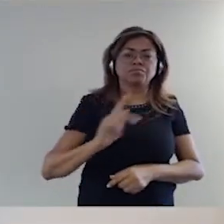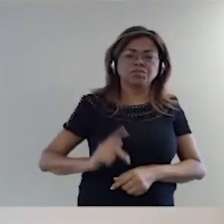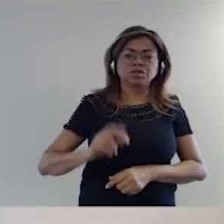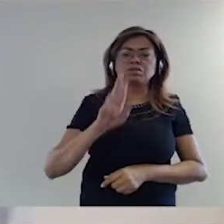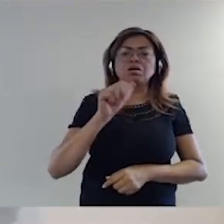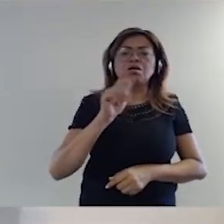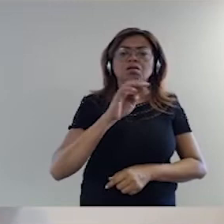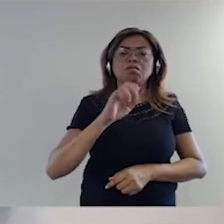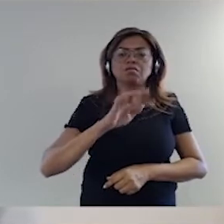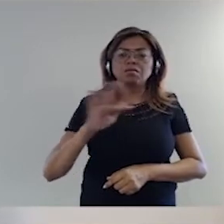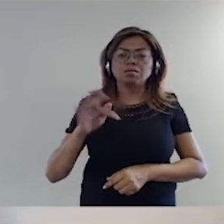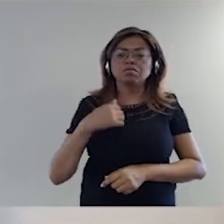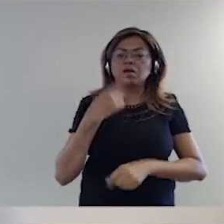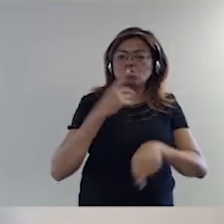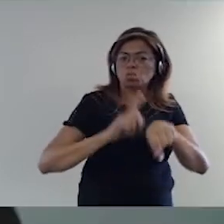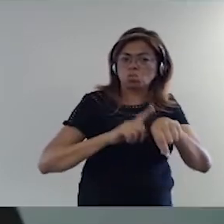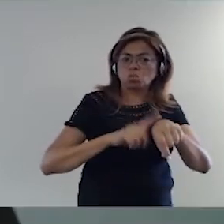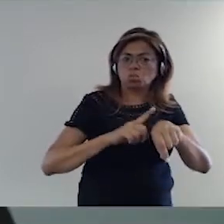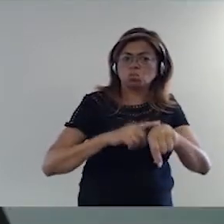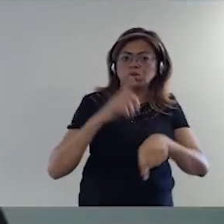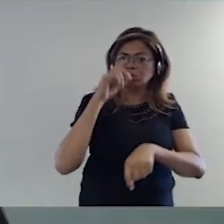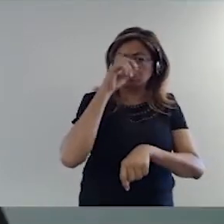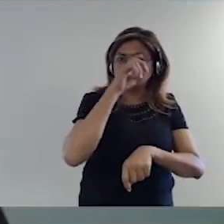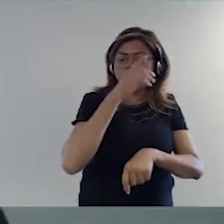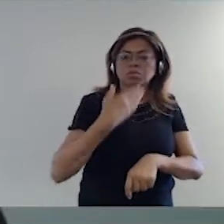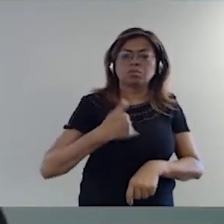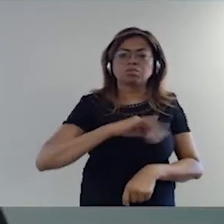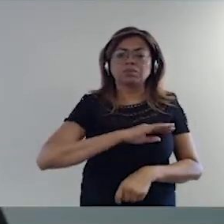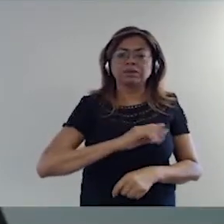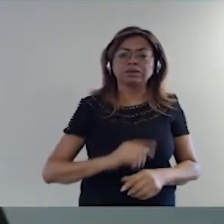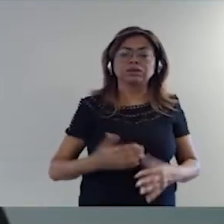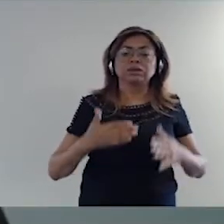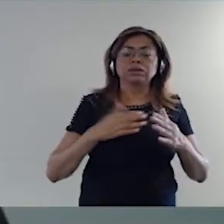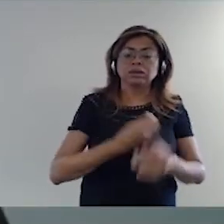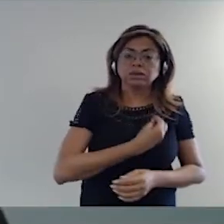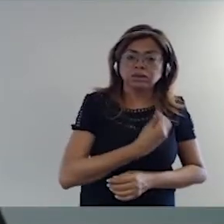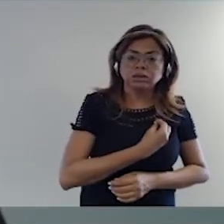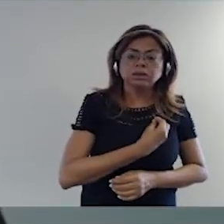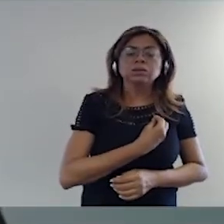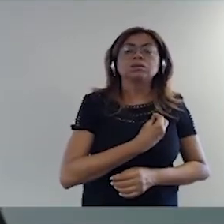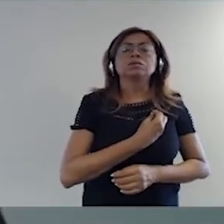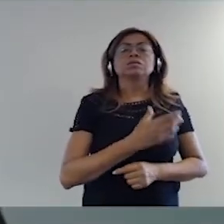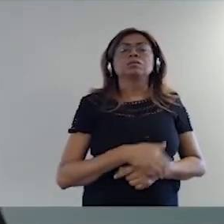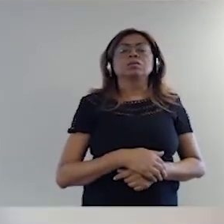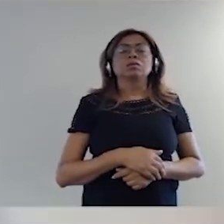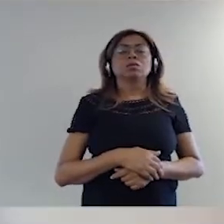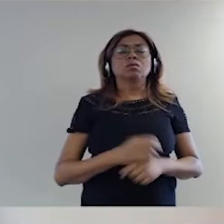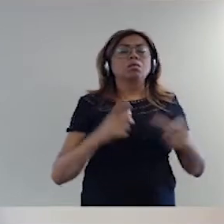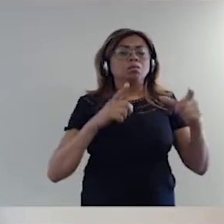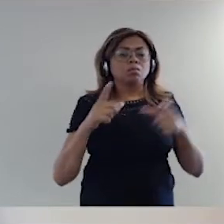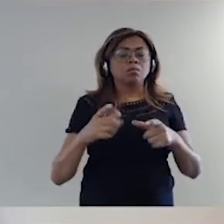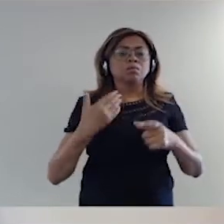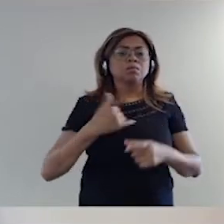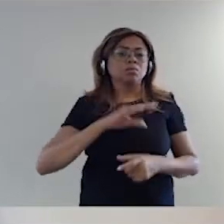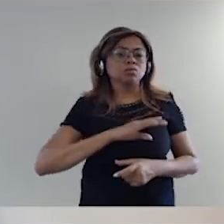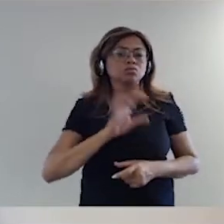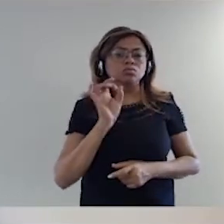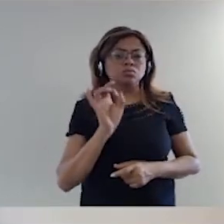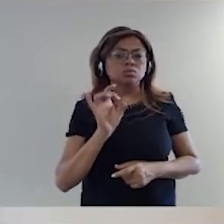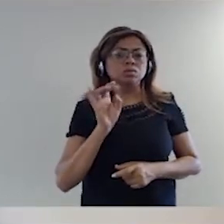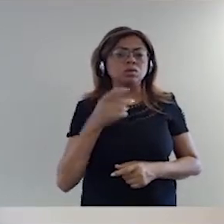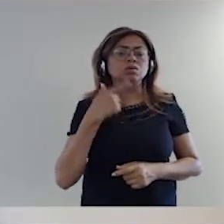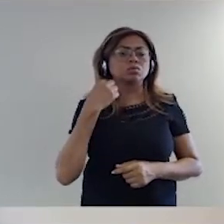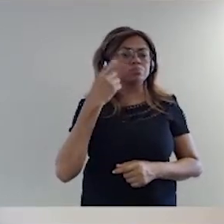Rafael. Realmente um momento difícil que nós estamos vivendo, né? Onde não basta só